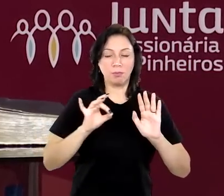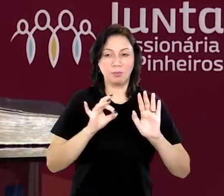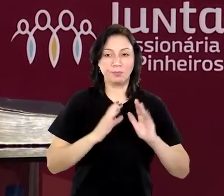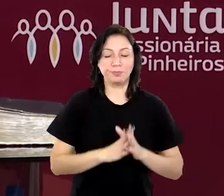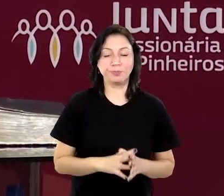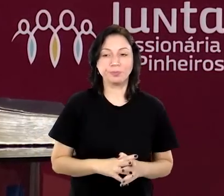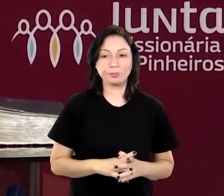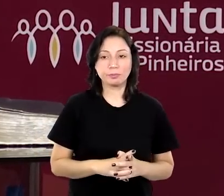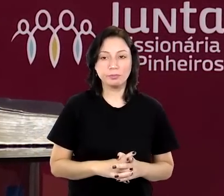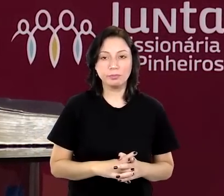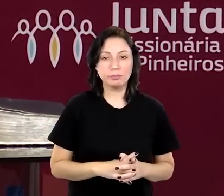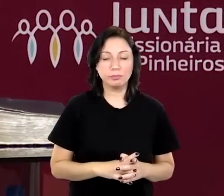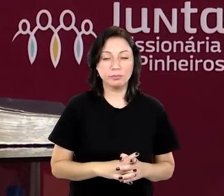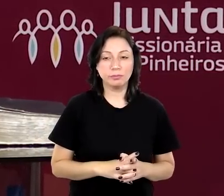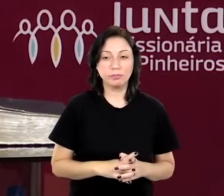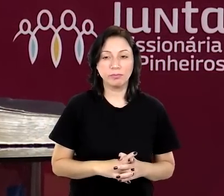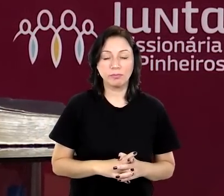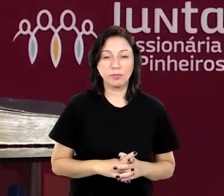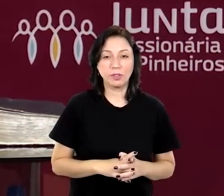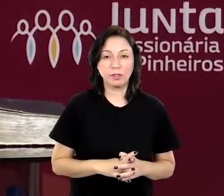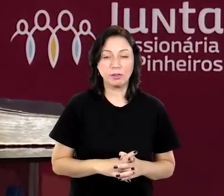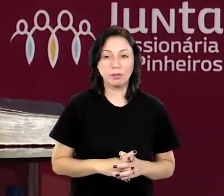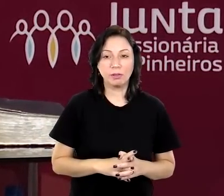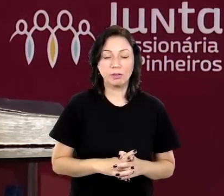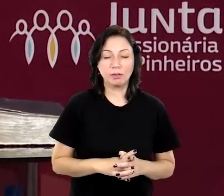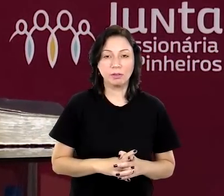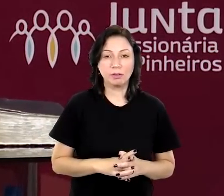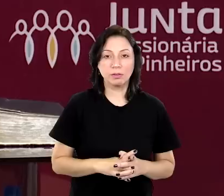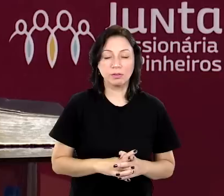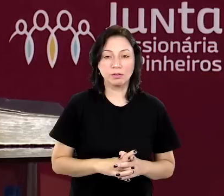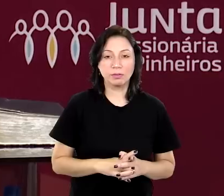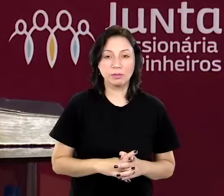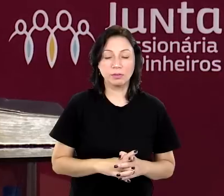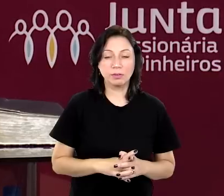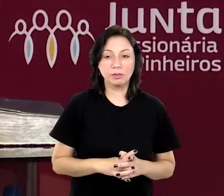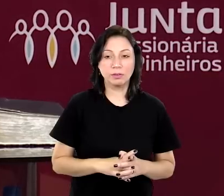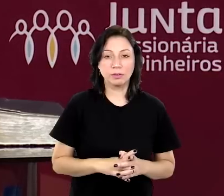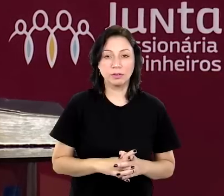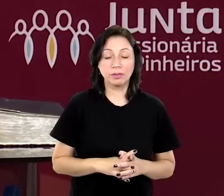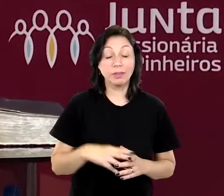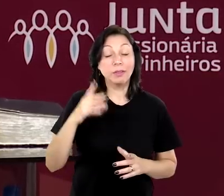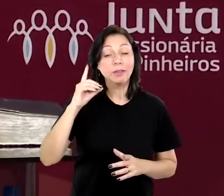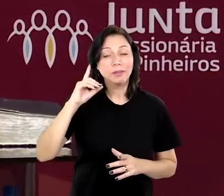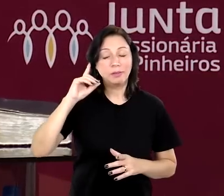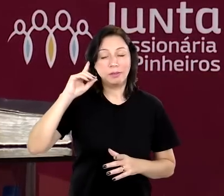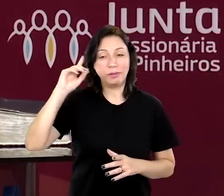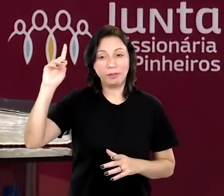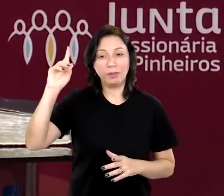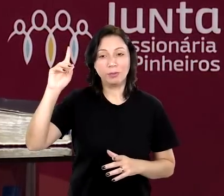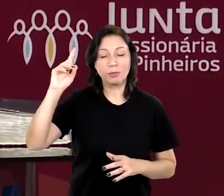Segundo, Deus é quem realiza a obra em nós e através de nós.